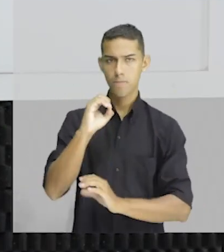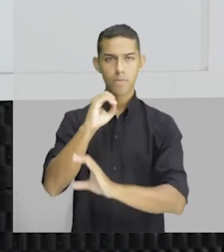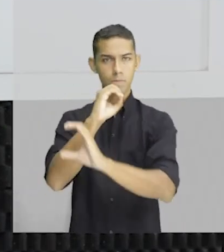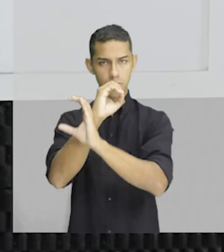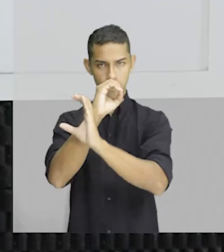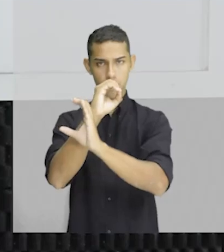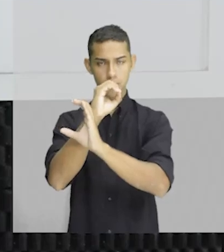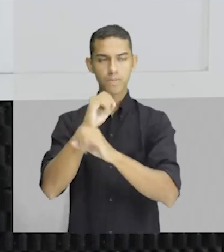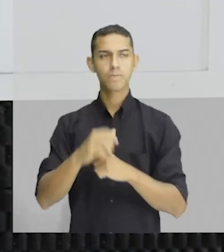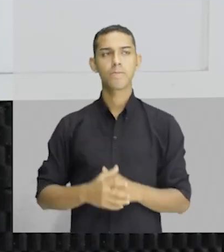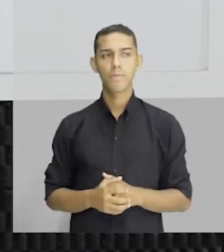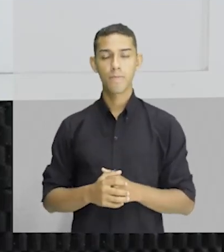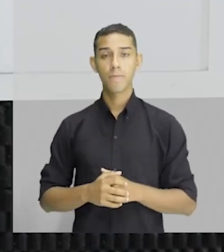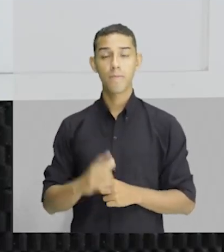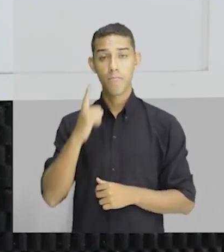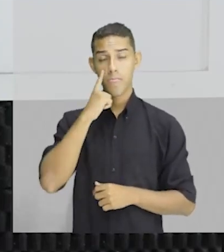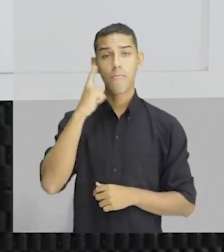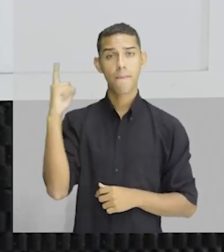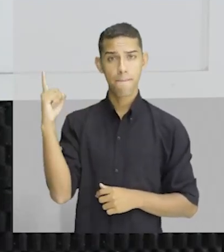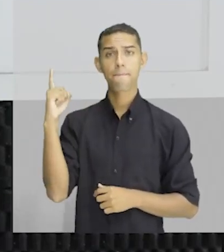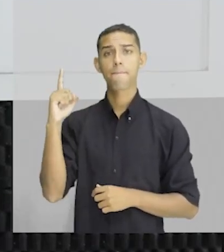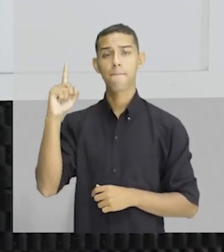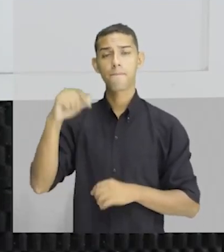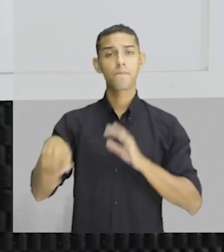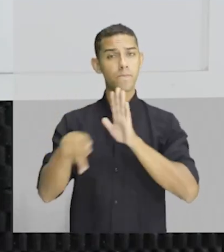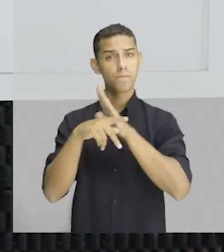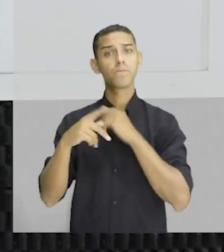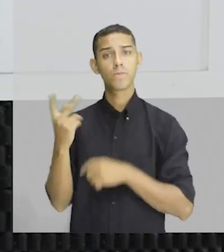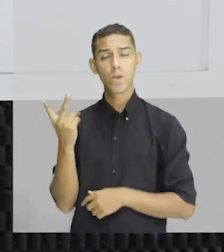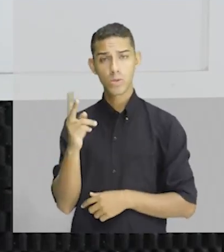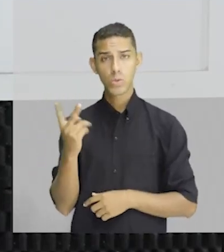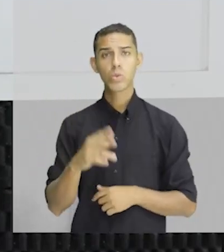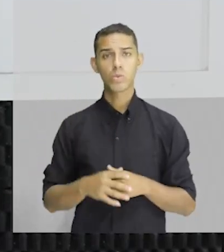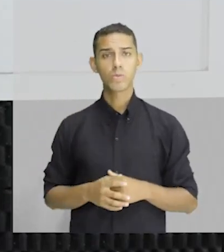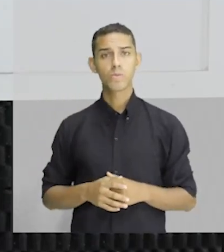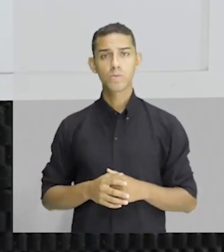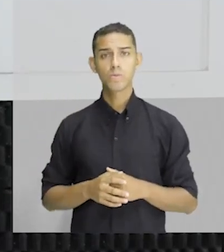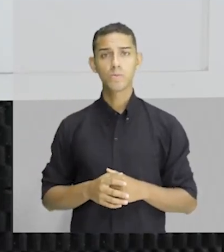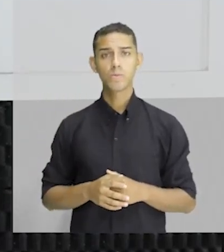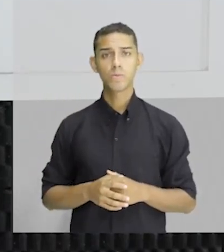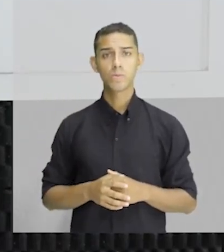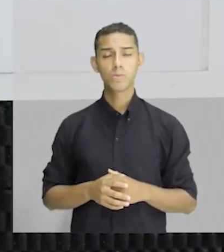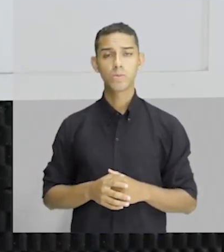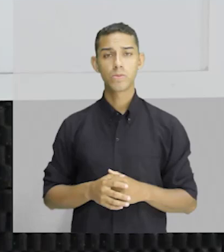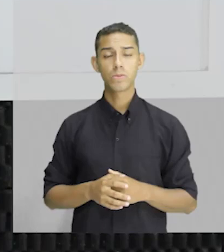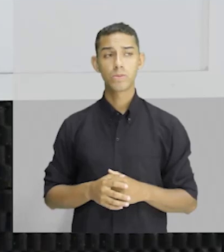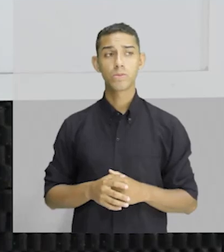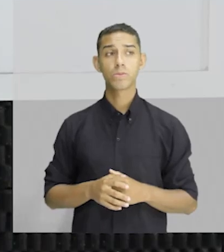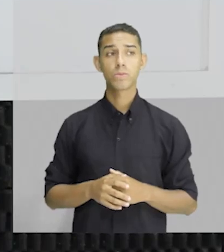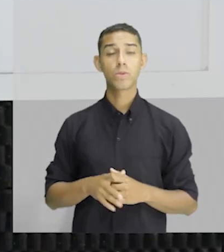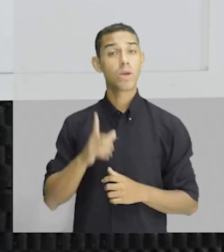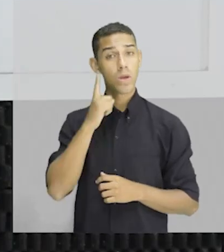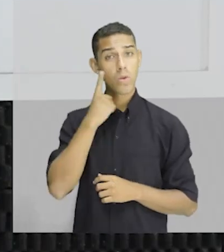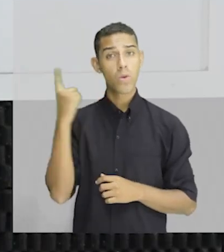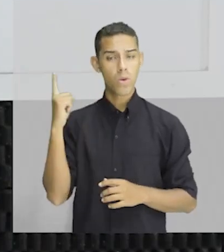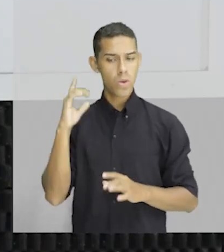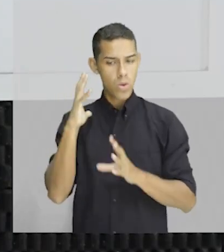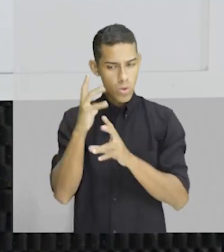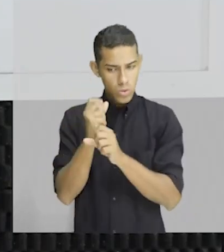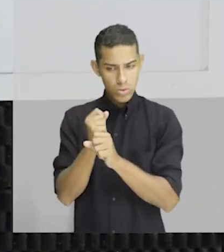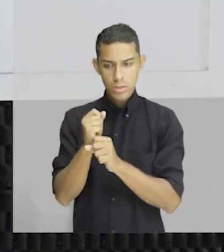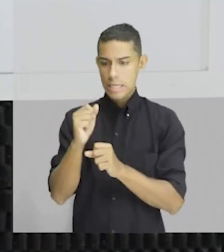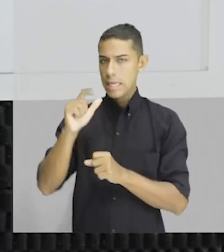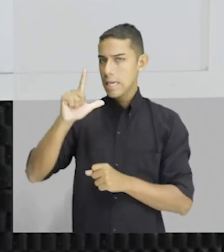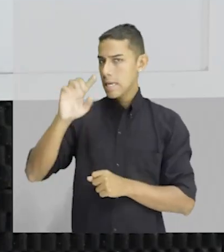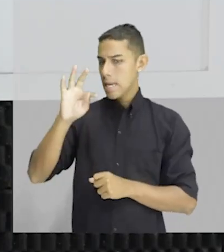Pronto. Isso aqui vai servir para as duas contas que eu vou fazer, já que a haste de latão e a haste de